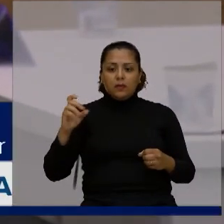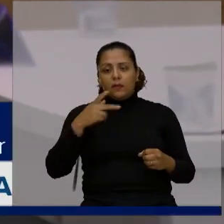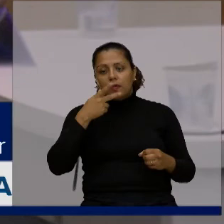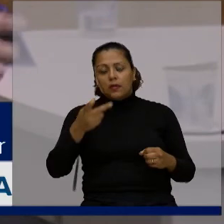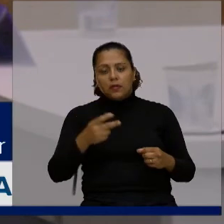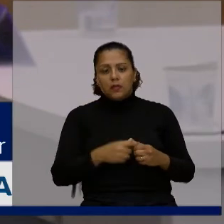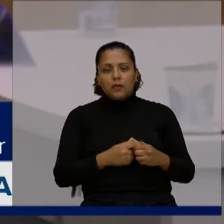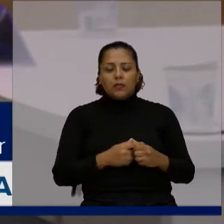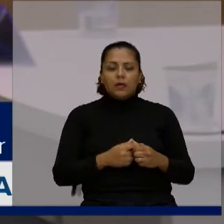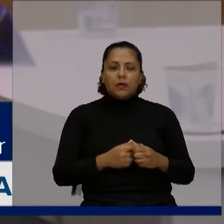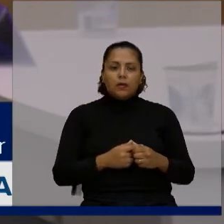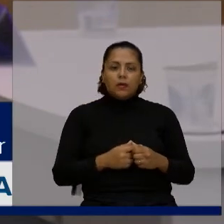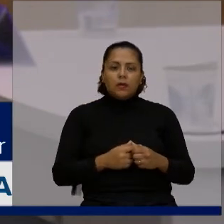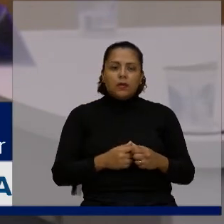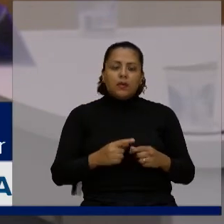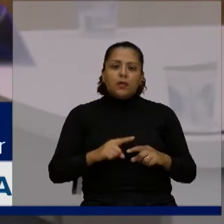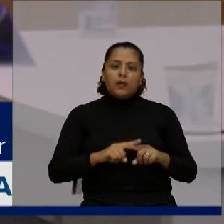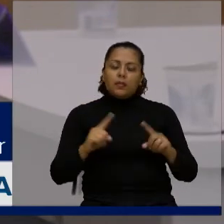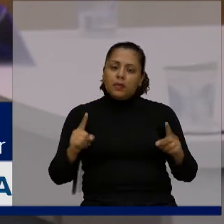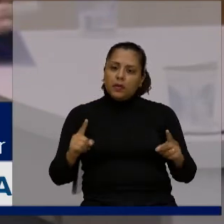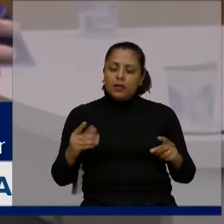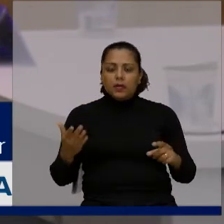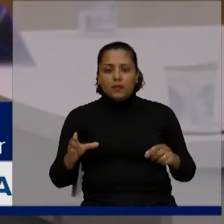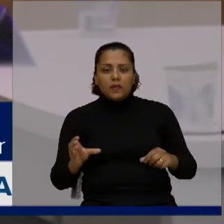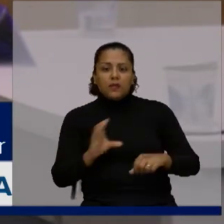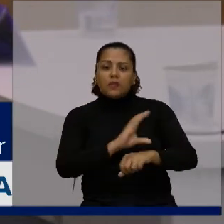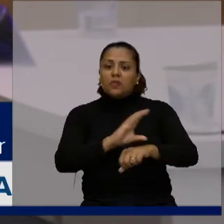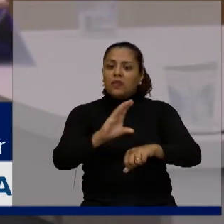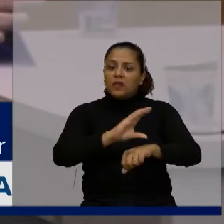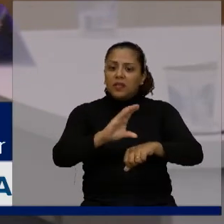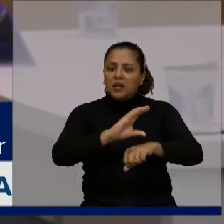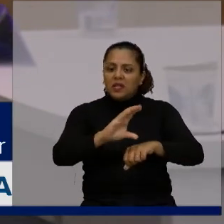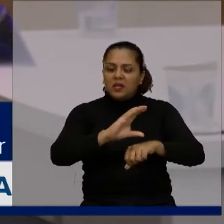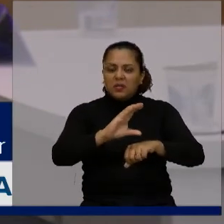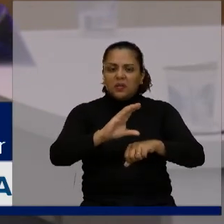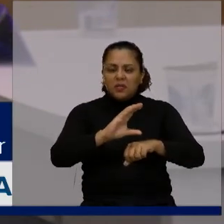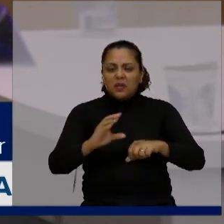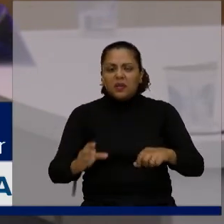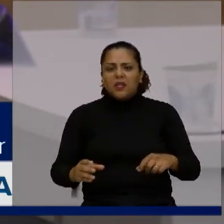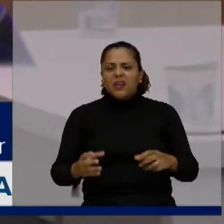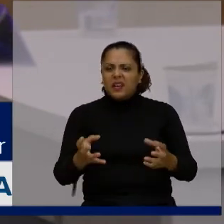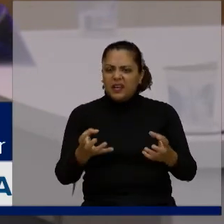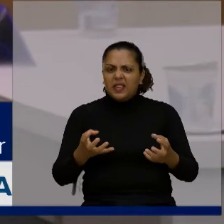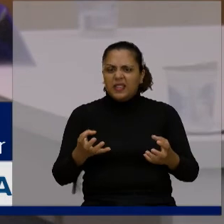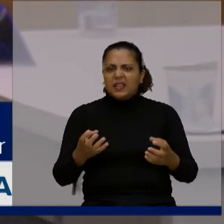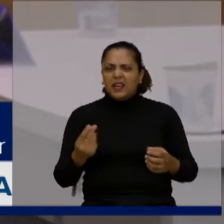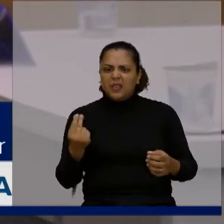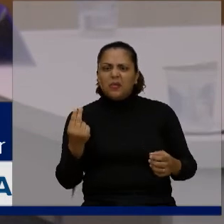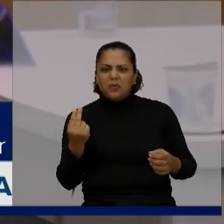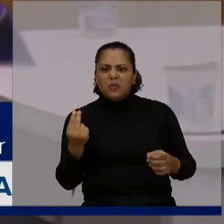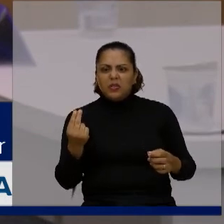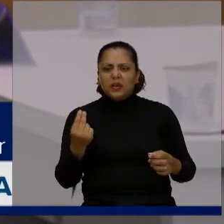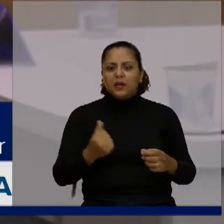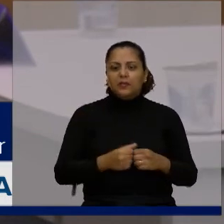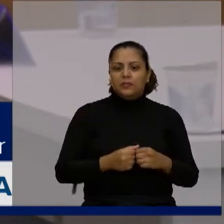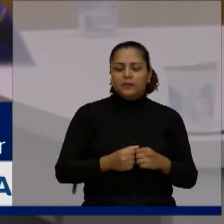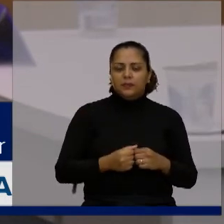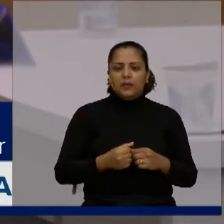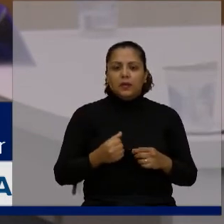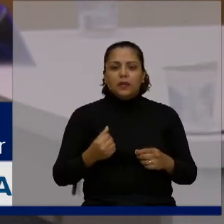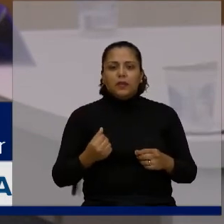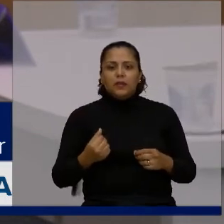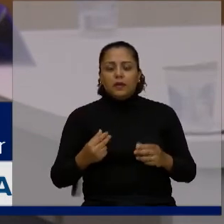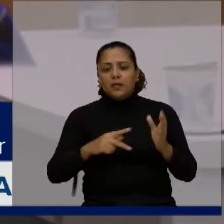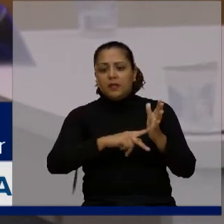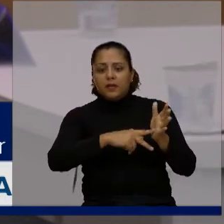vezes influenciados pelo conselho de classe mal intencionado, que quer manter suas benesses, seu recolhimento quase que